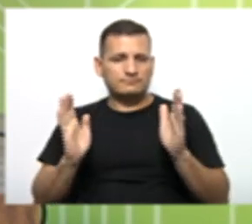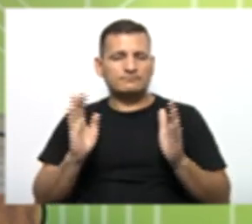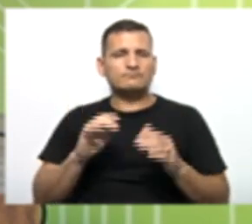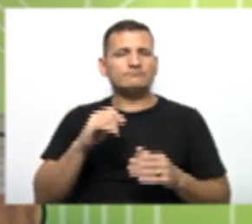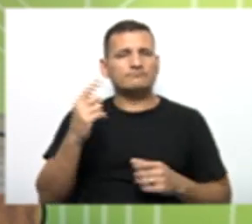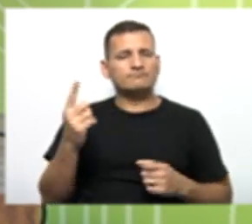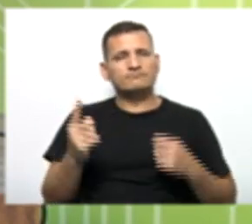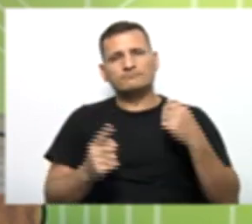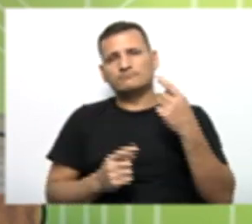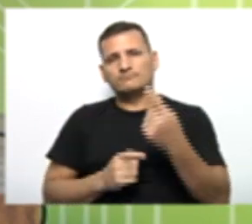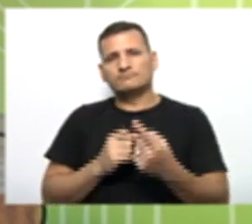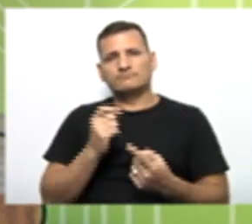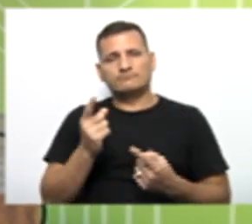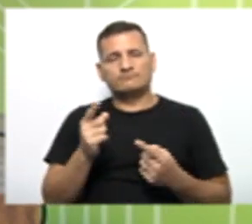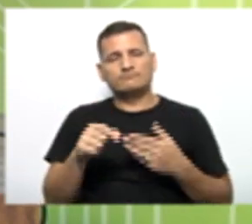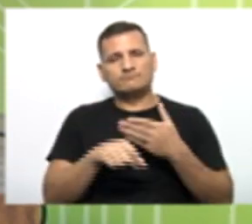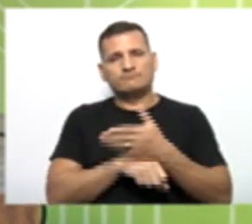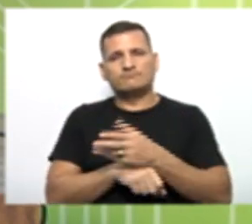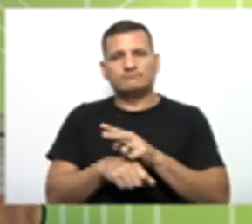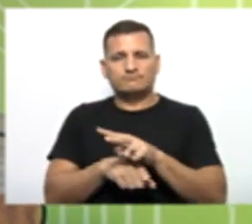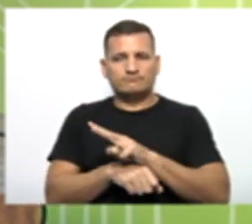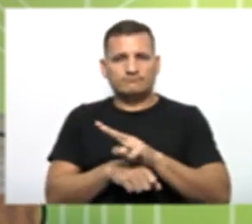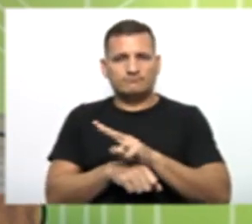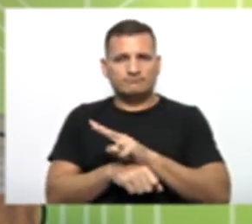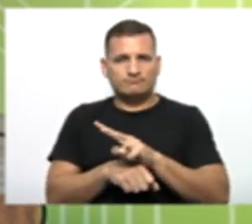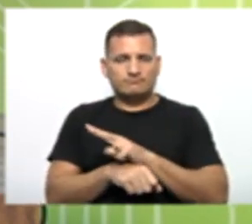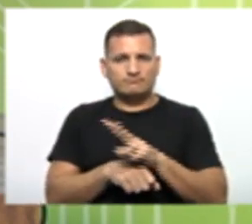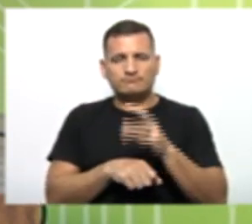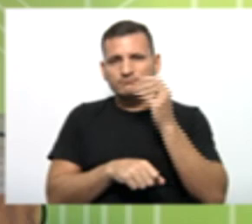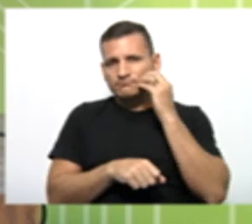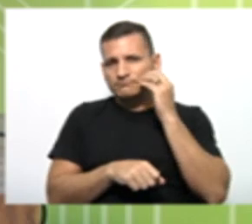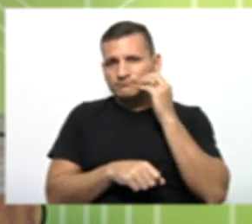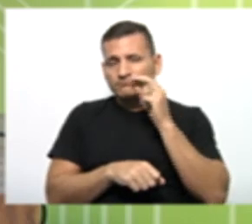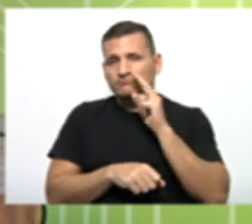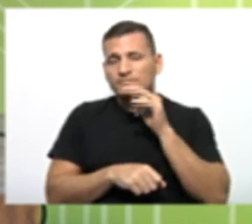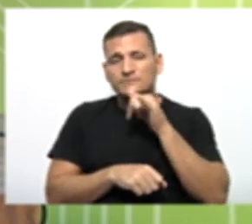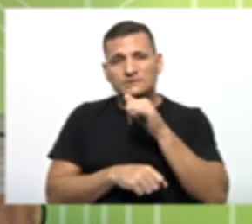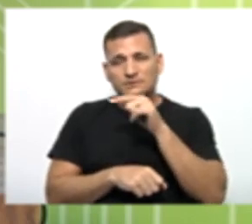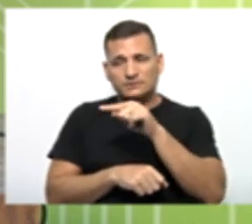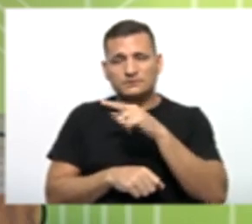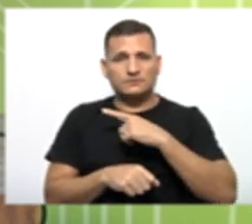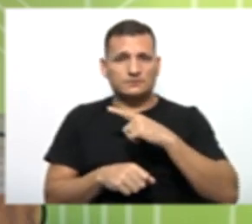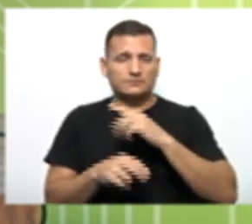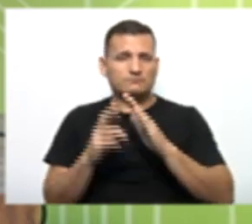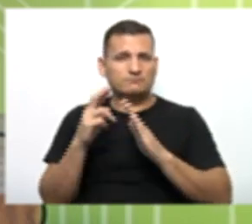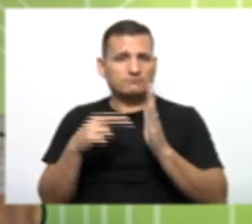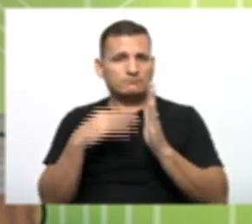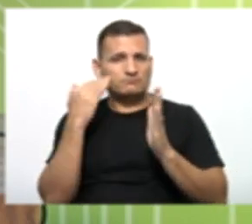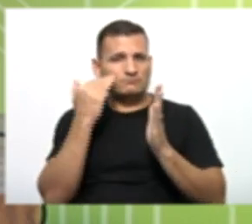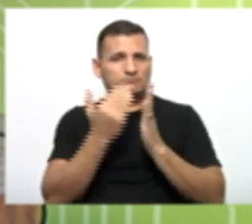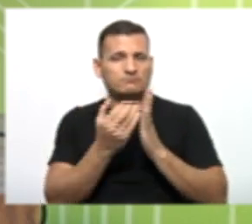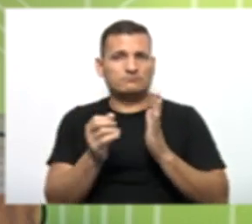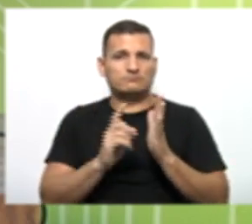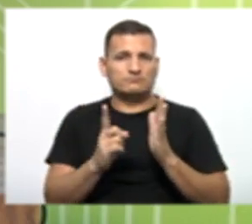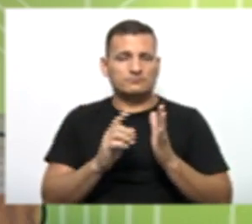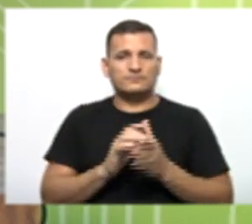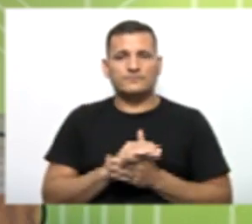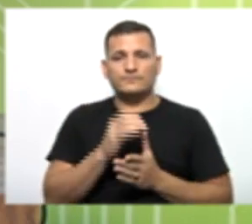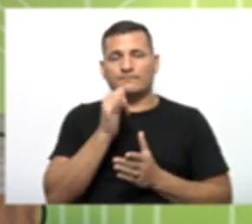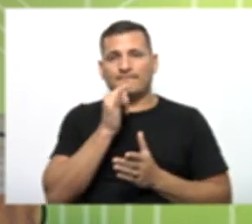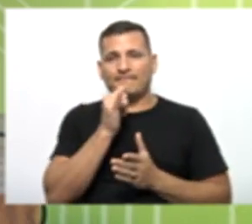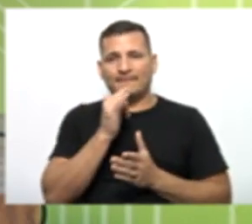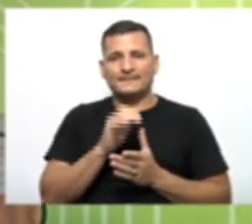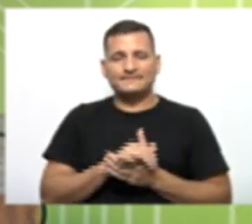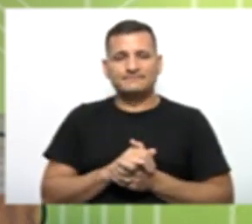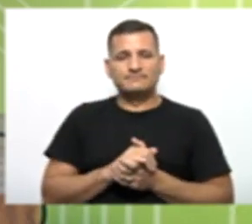tempos, vai ser verificado como é que ela está cumprindo esses requisitos. Por exemplo, se daqui